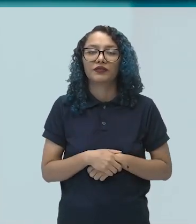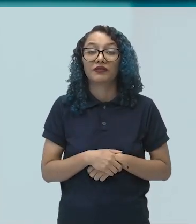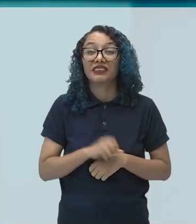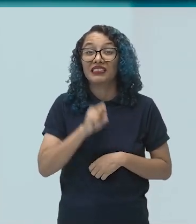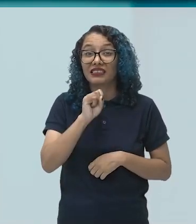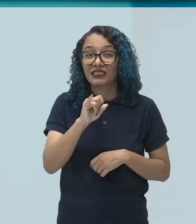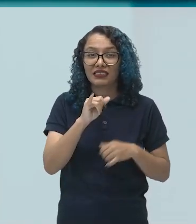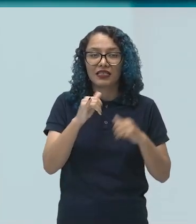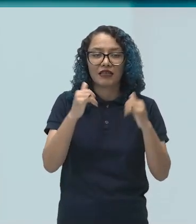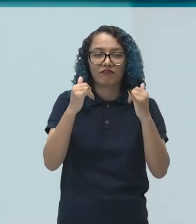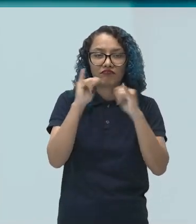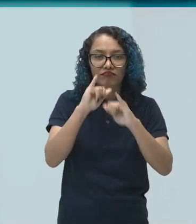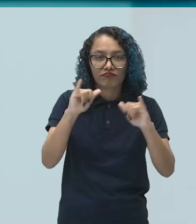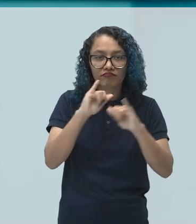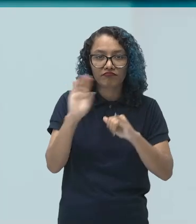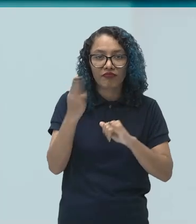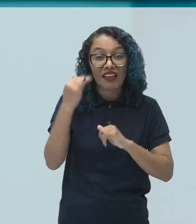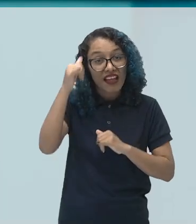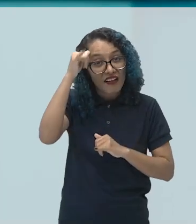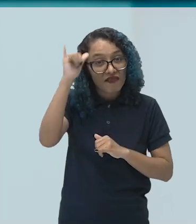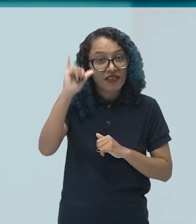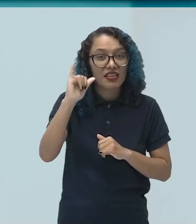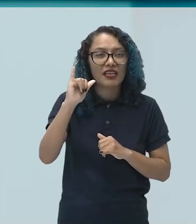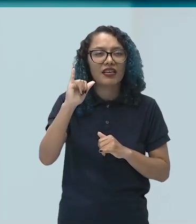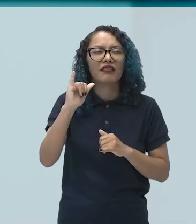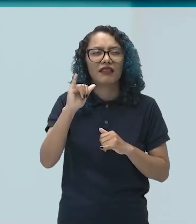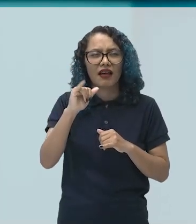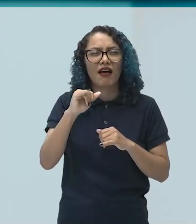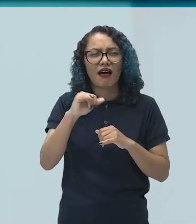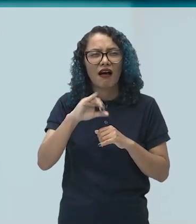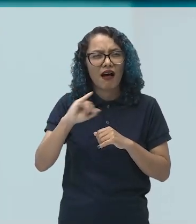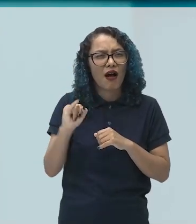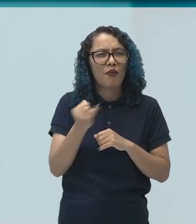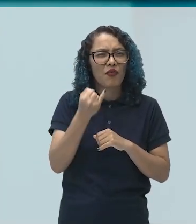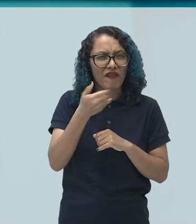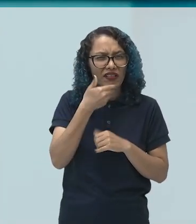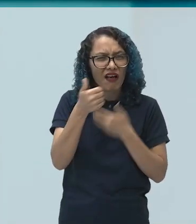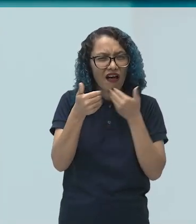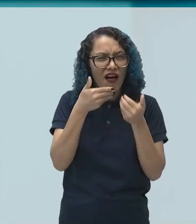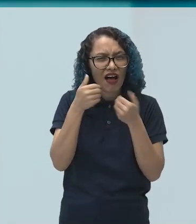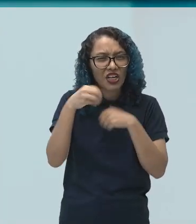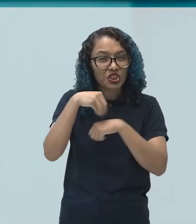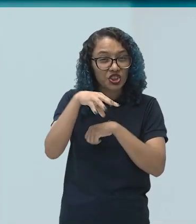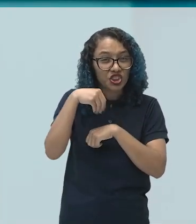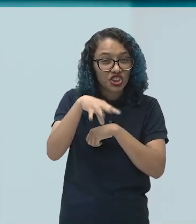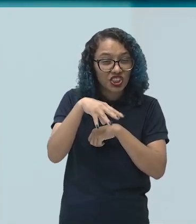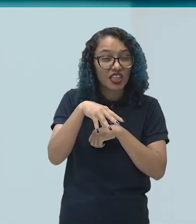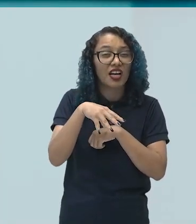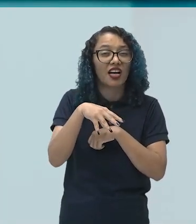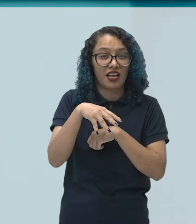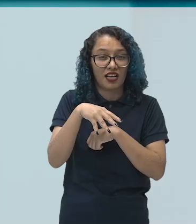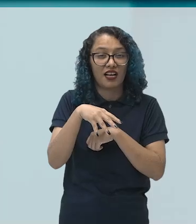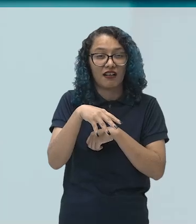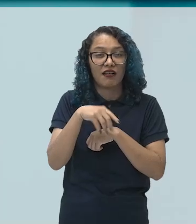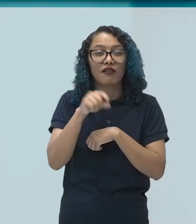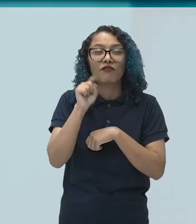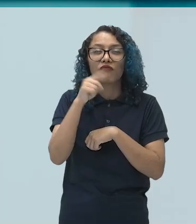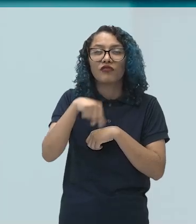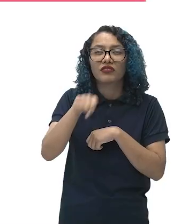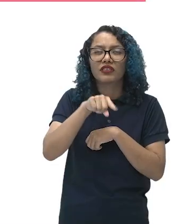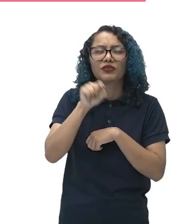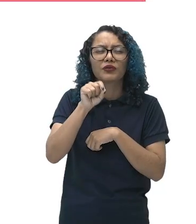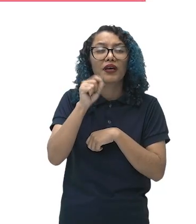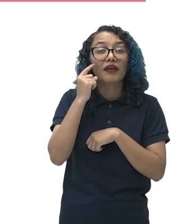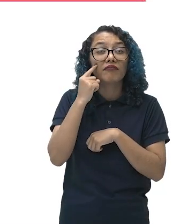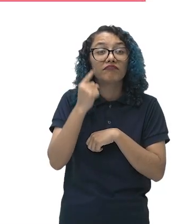notícias falsas, seguindo essas dicas que nós passamos aqui, vamos colocar assim, vocês estão justamente,